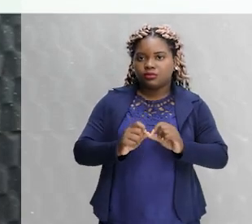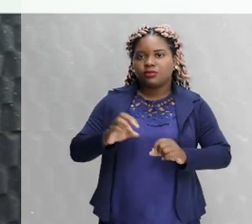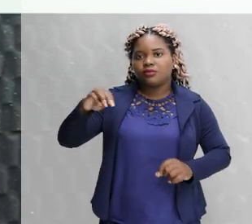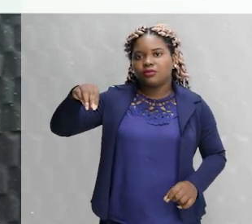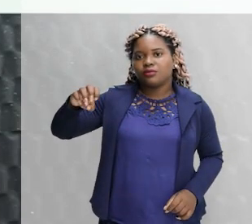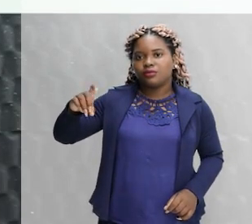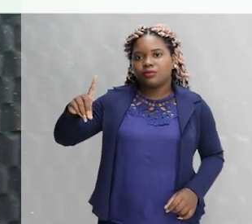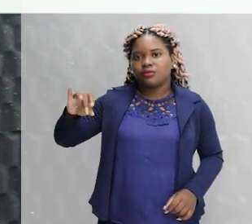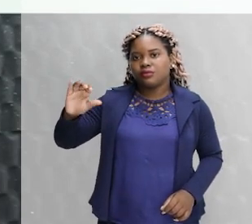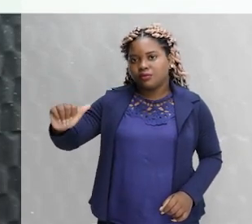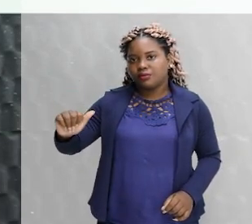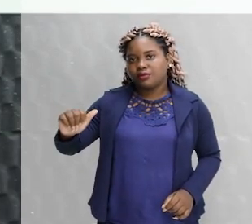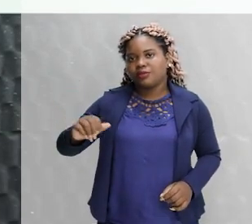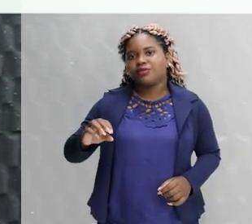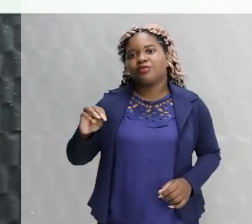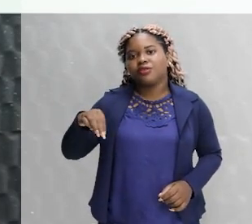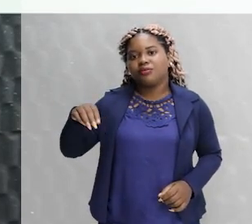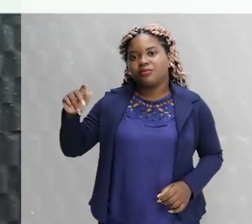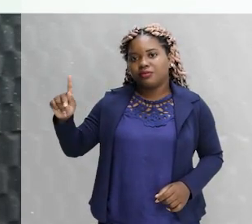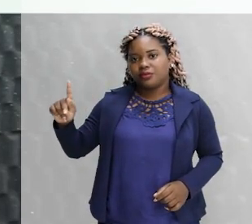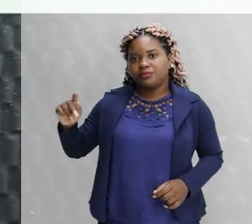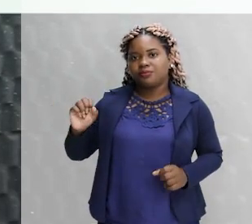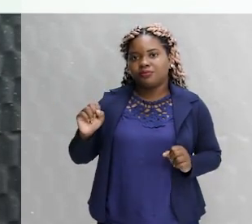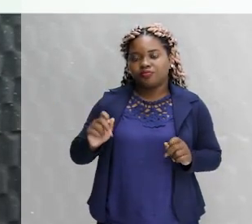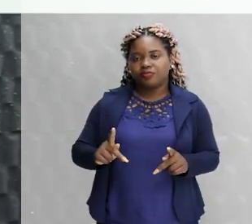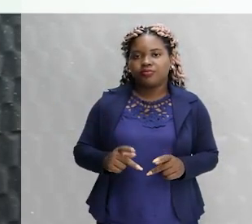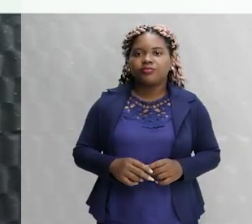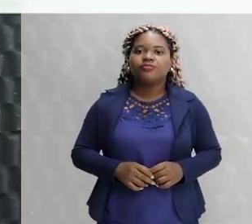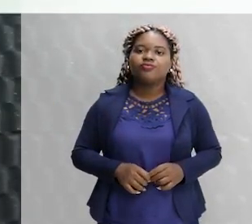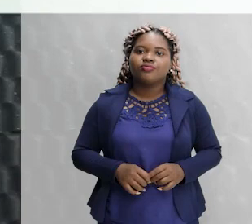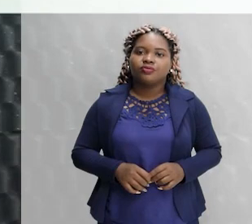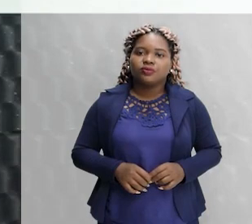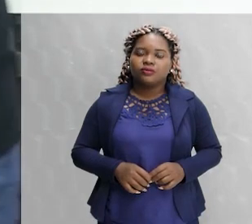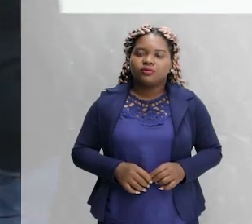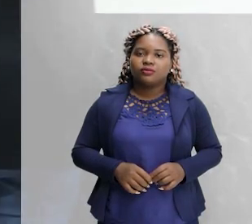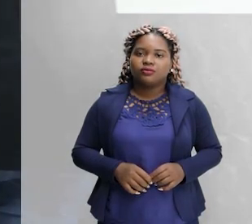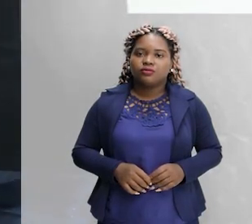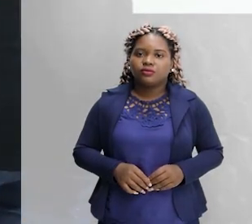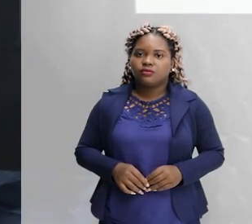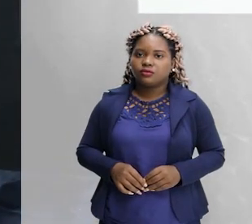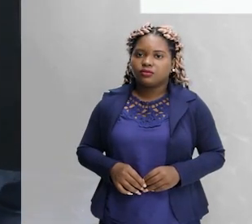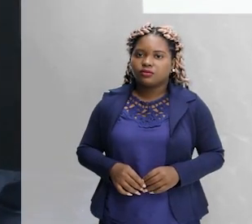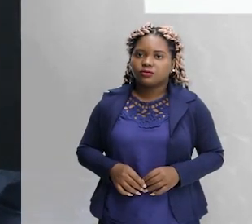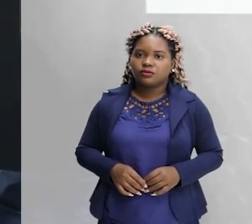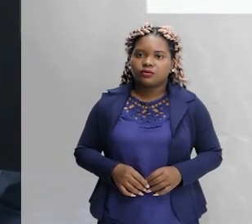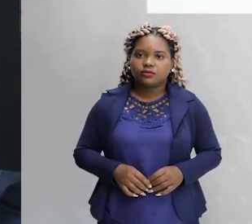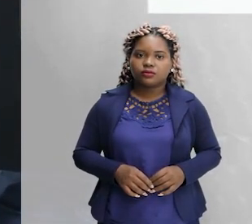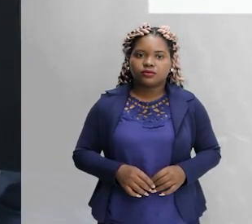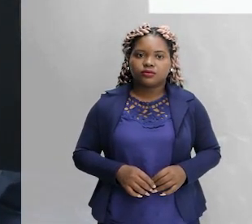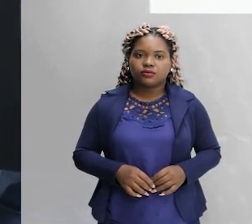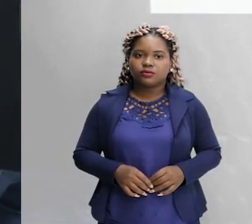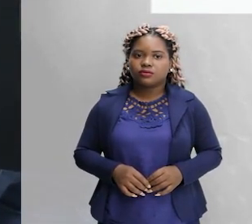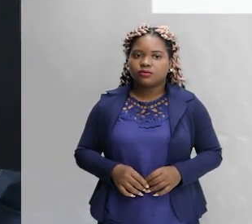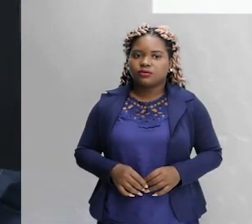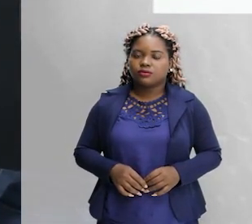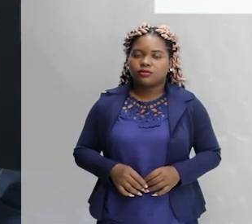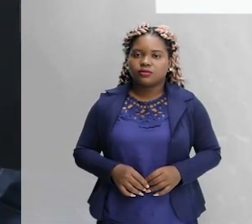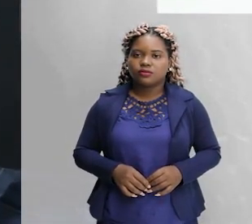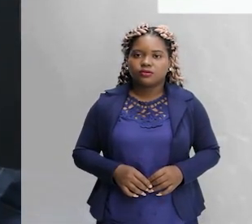essa média, né? Vamos calcular a média desse aluno aí, né? Qual a média do aluno nesse semestre? Essa é a